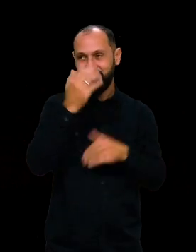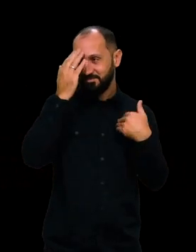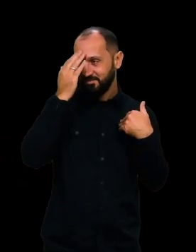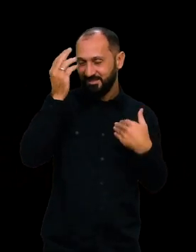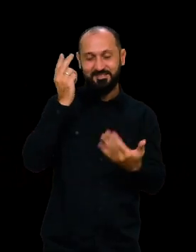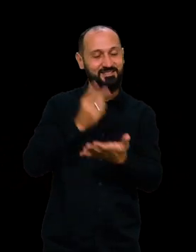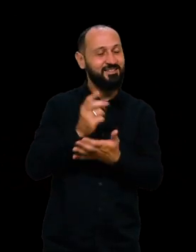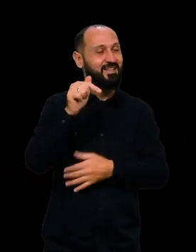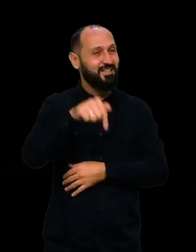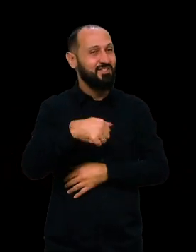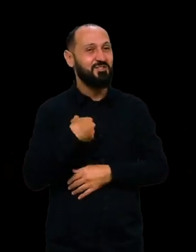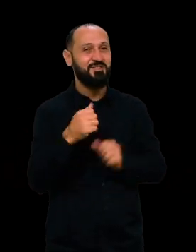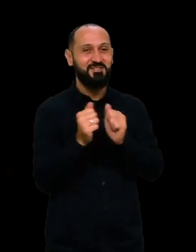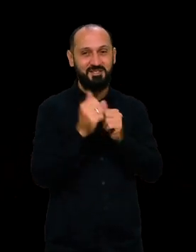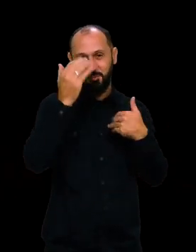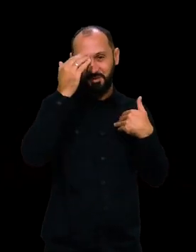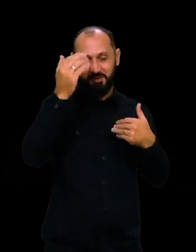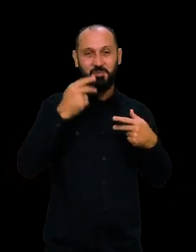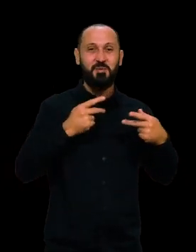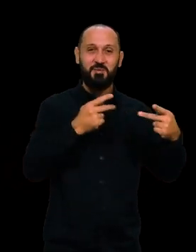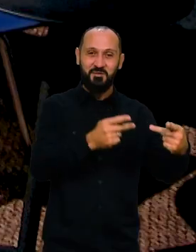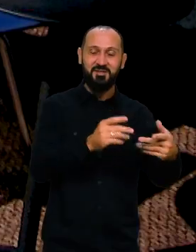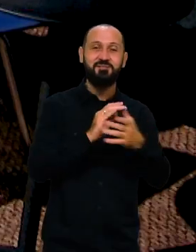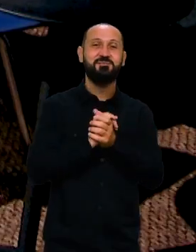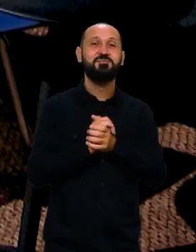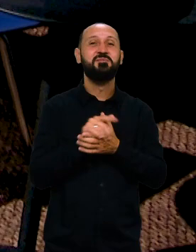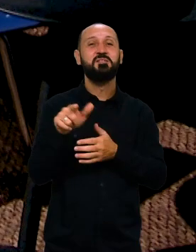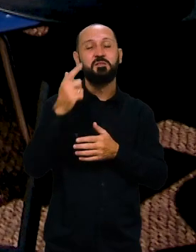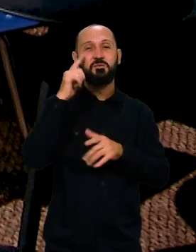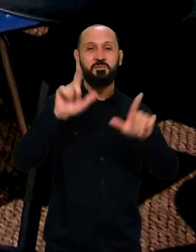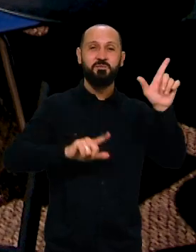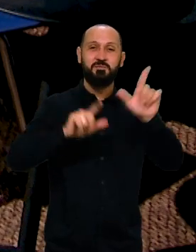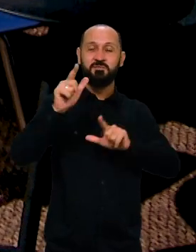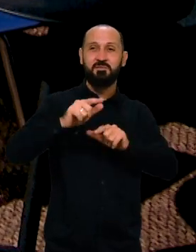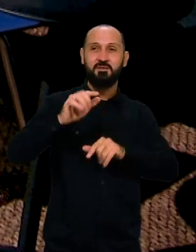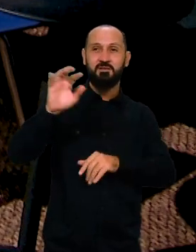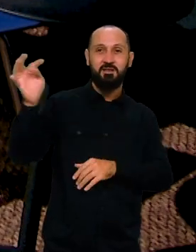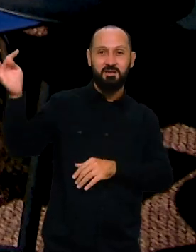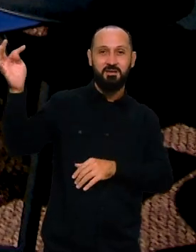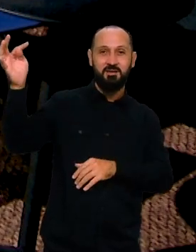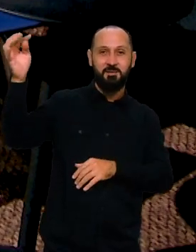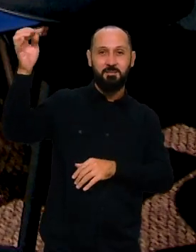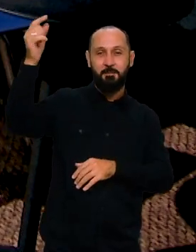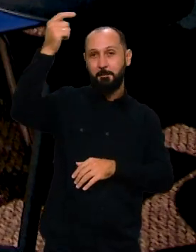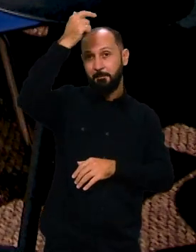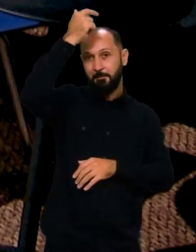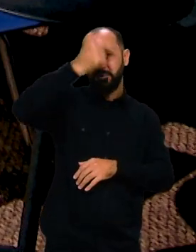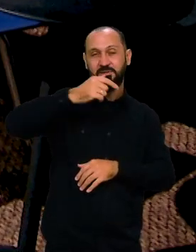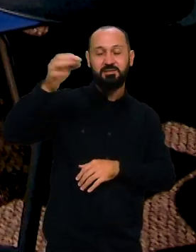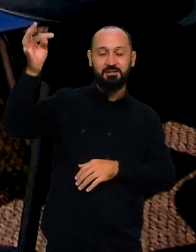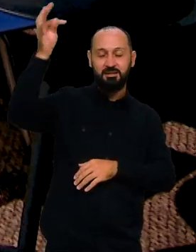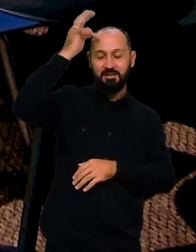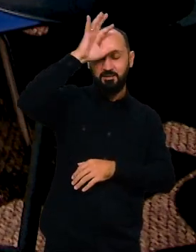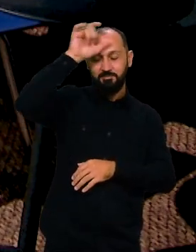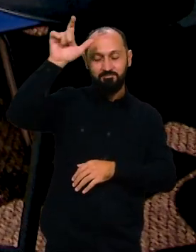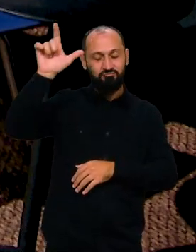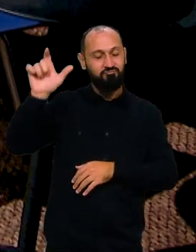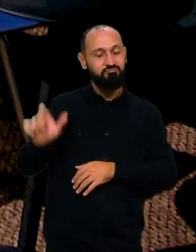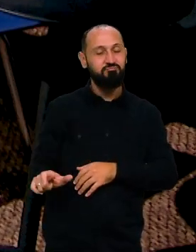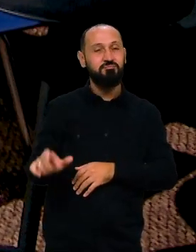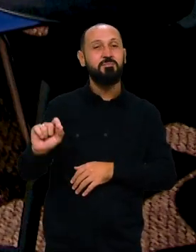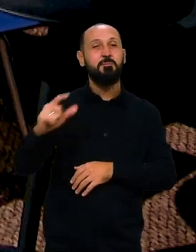Obrigado sempre estar aqui com vocês e obrigado pelo convite. E esse foi o programa Personalidades, conversando com Márcio de Araújo